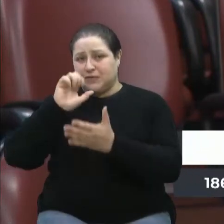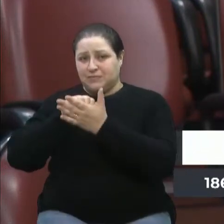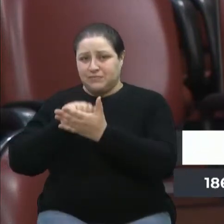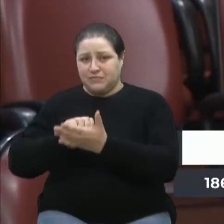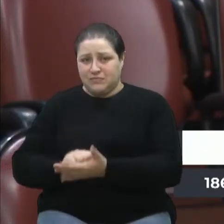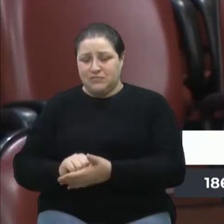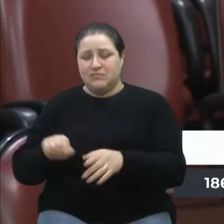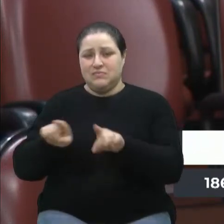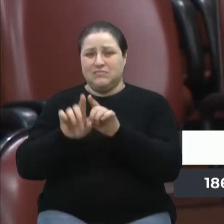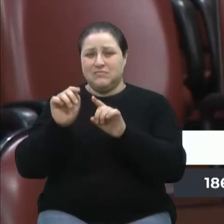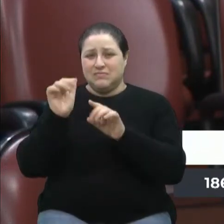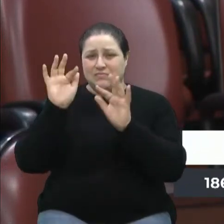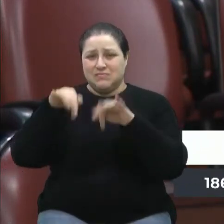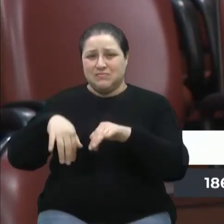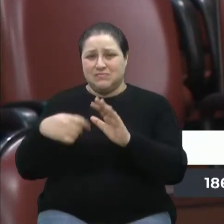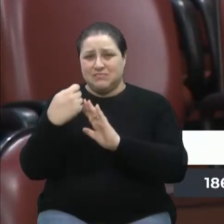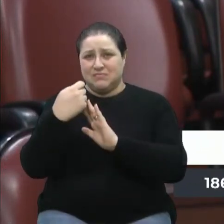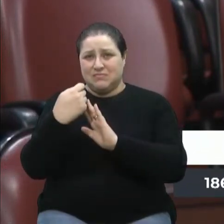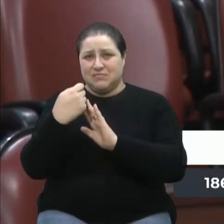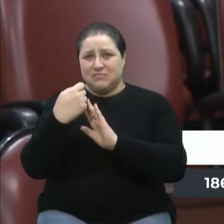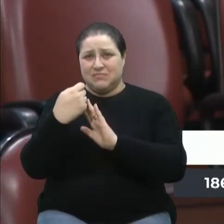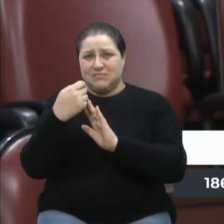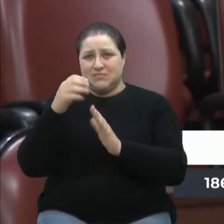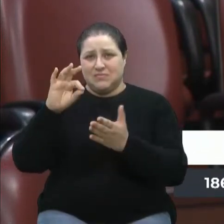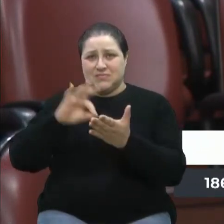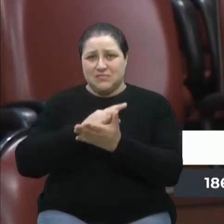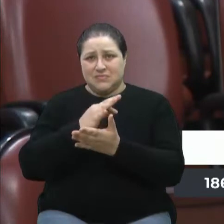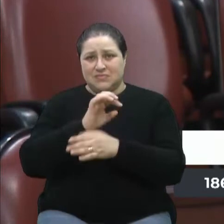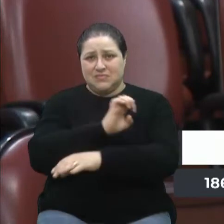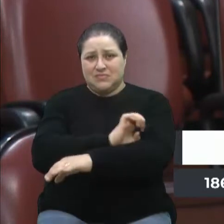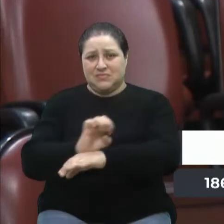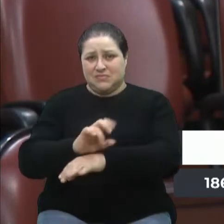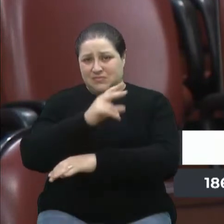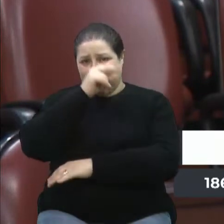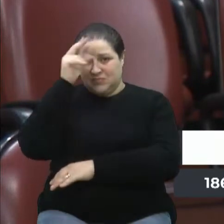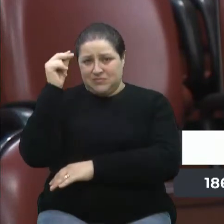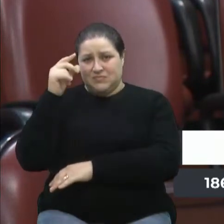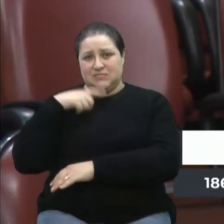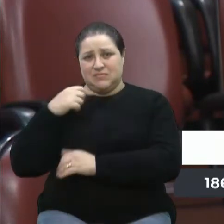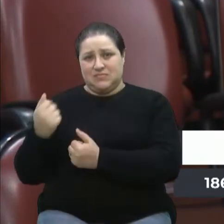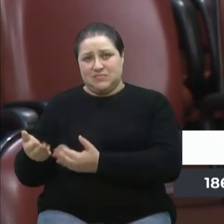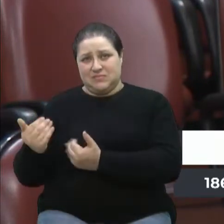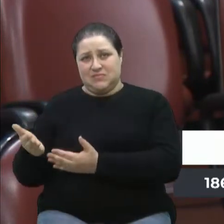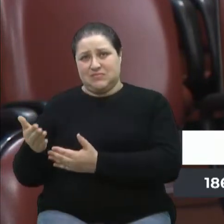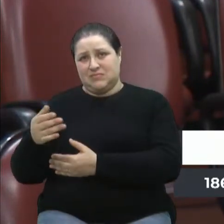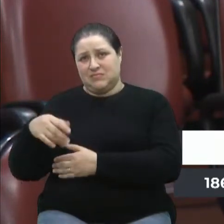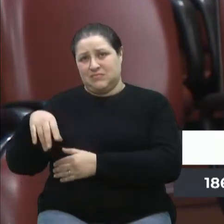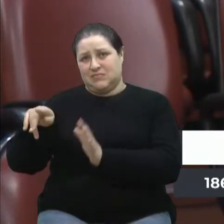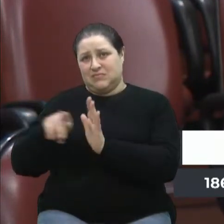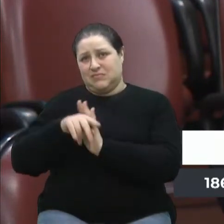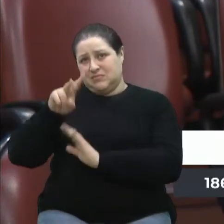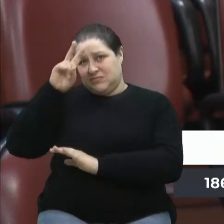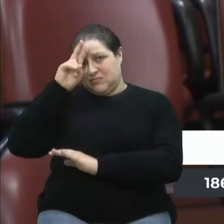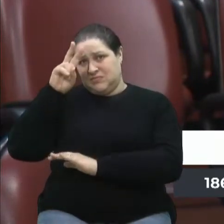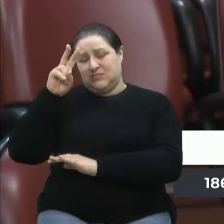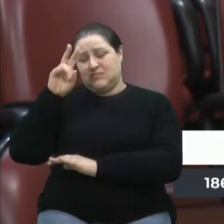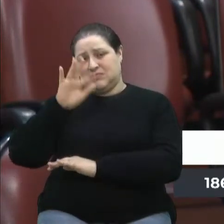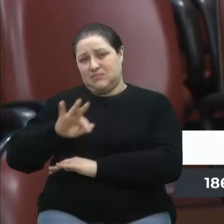terminando o prazo presidenta das inscrições para estágio na Prefeitura também os jovens estão procurando estágio na área de ensino médio e ensino superior